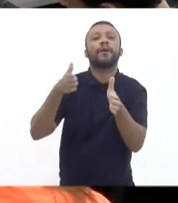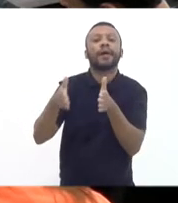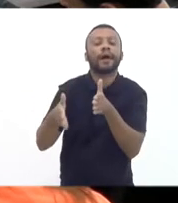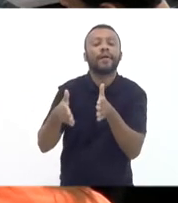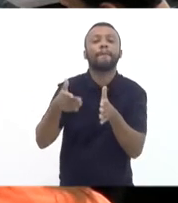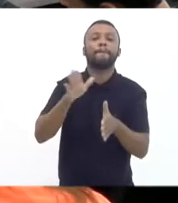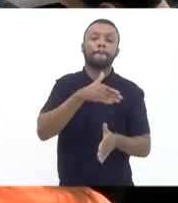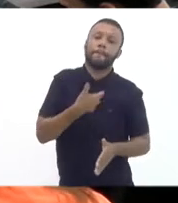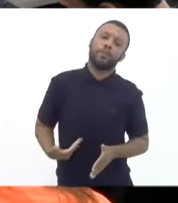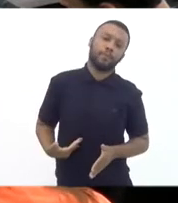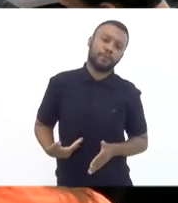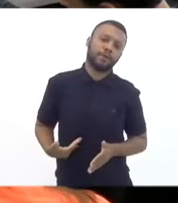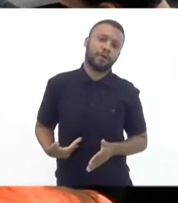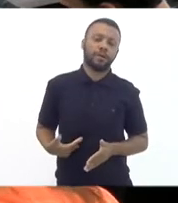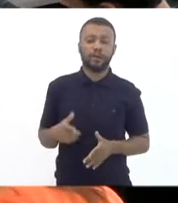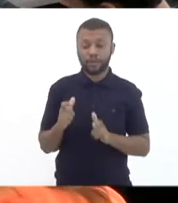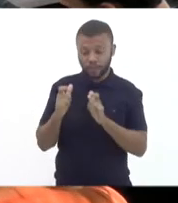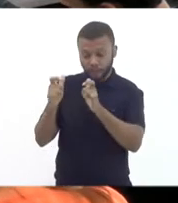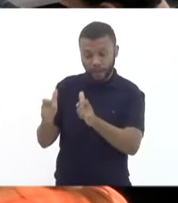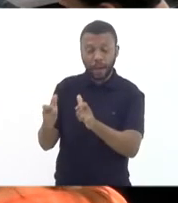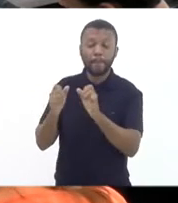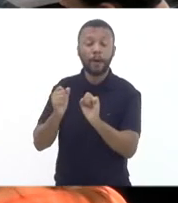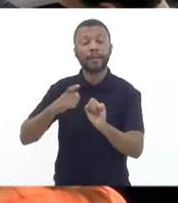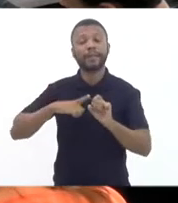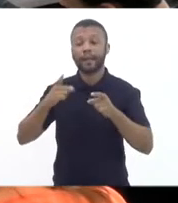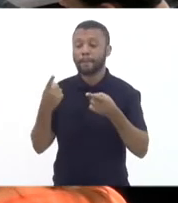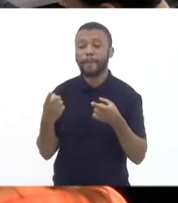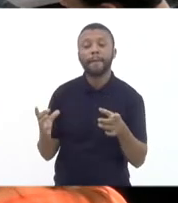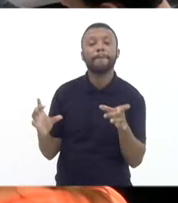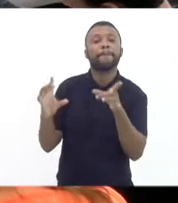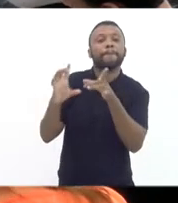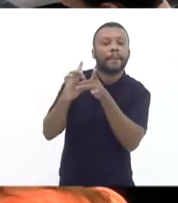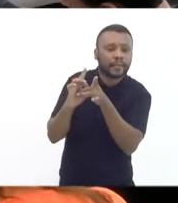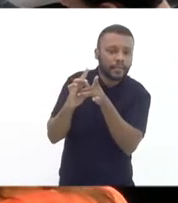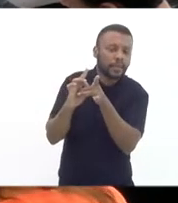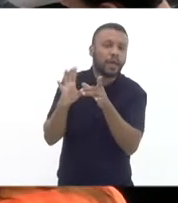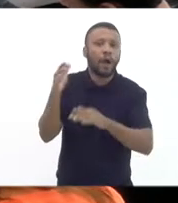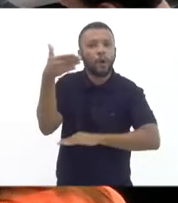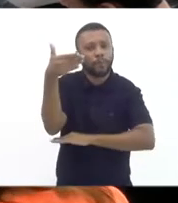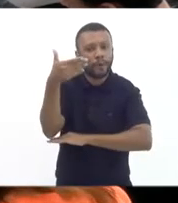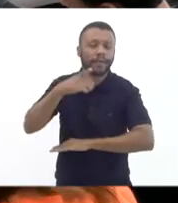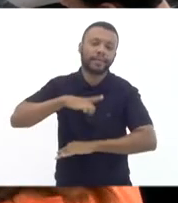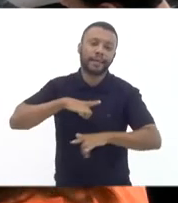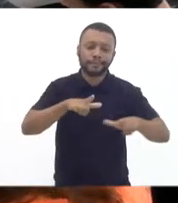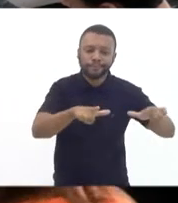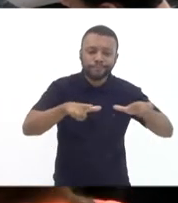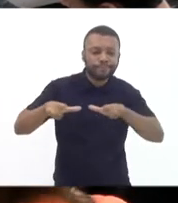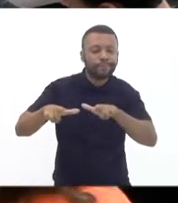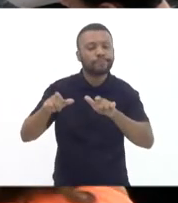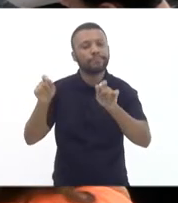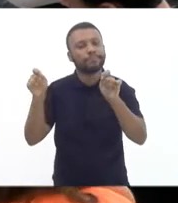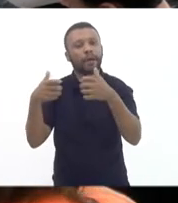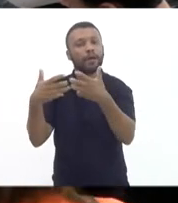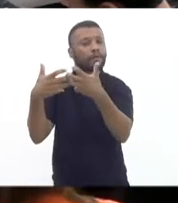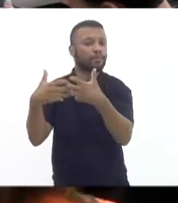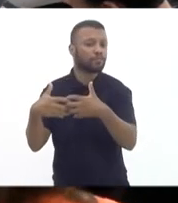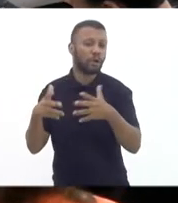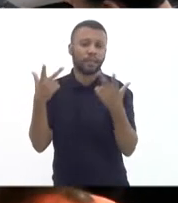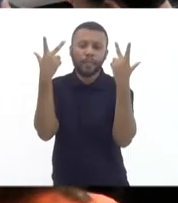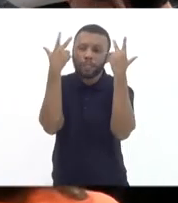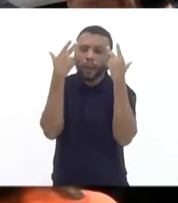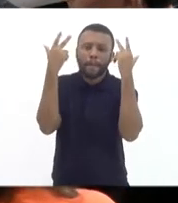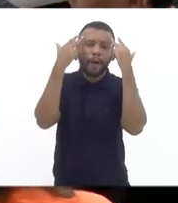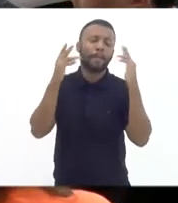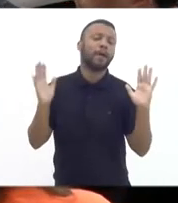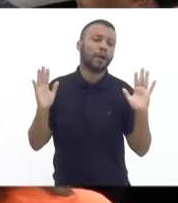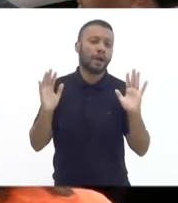conveniados, deputado Gustavo, demais colegas, com hospedagens que já têm seu alvará e funcionam, né? Por que não? Desde que isso seja